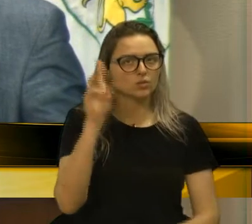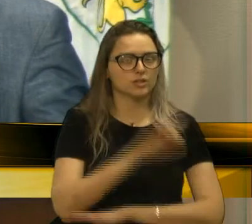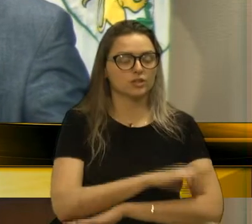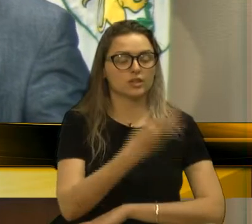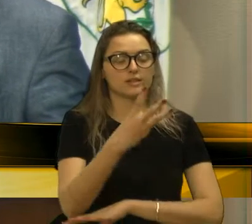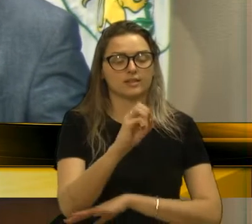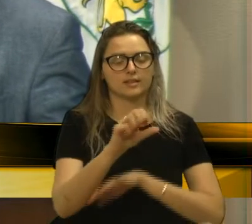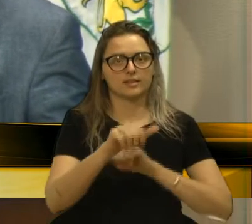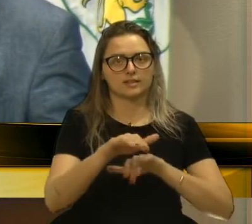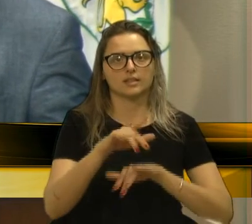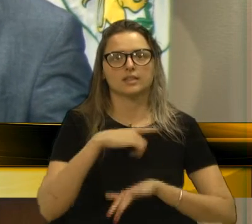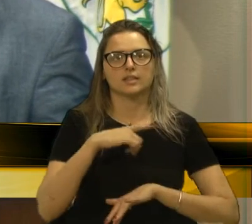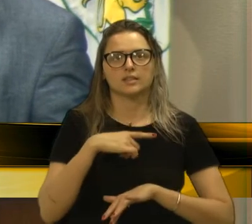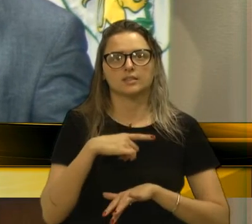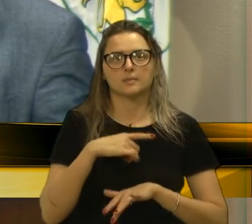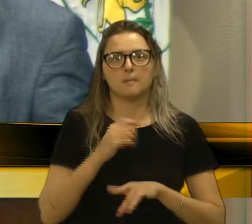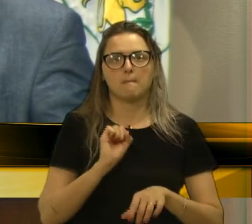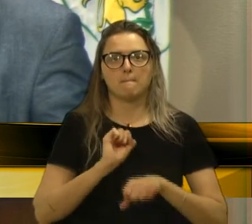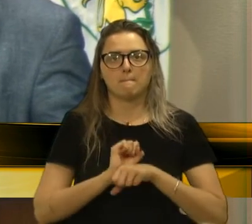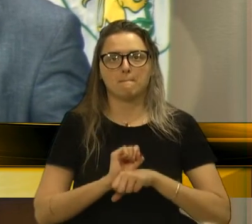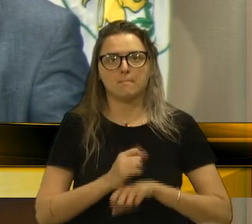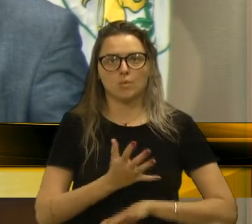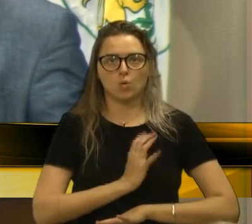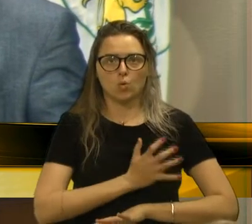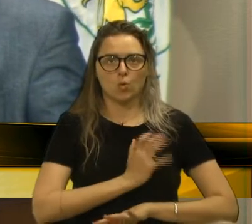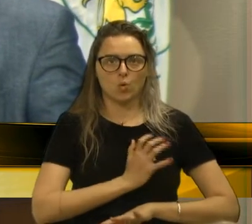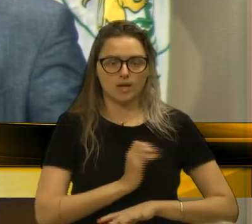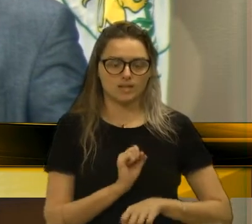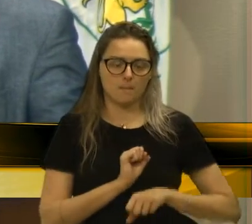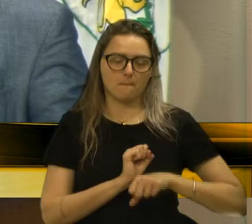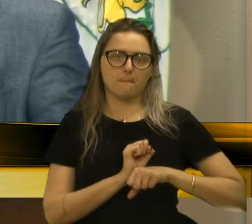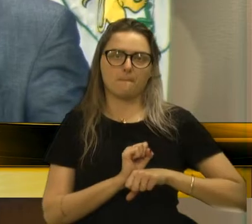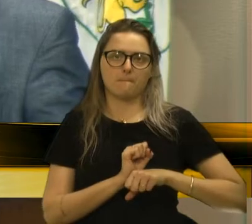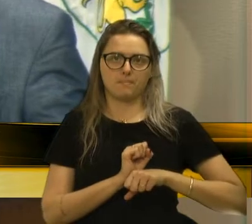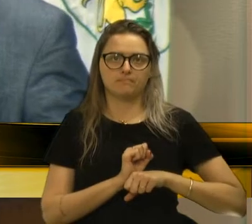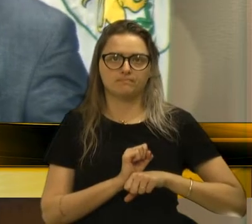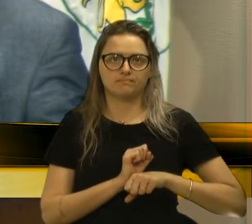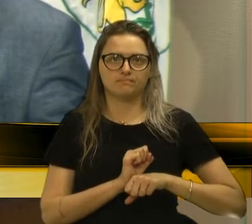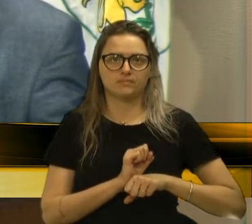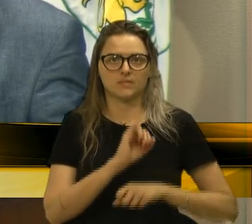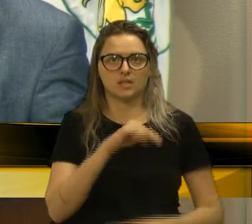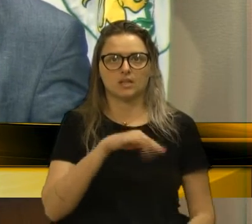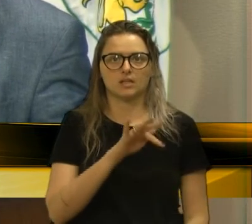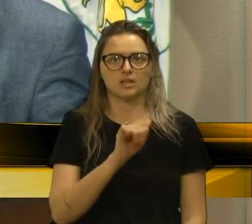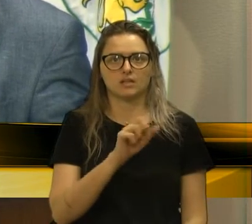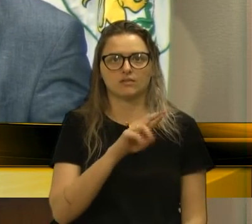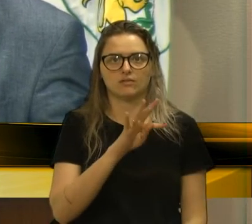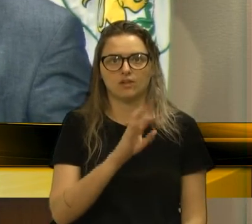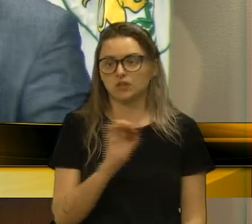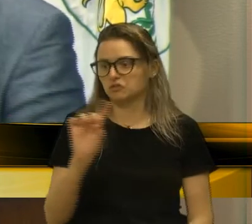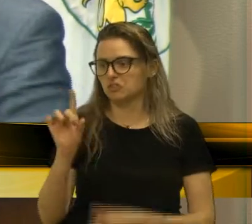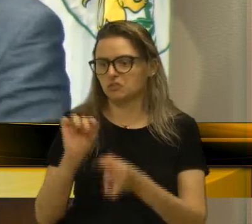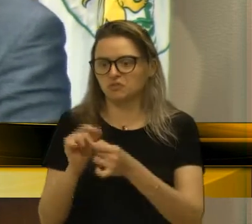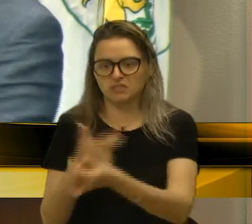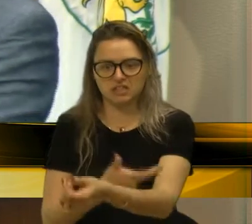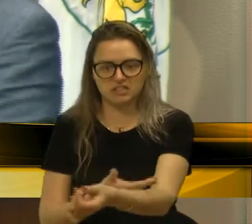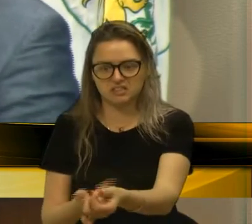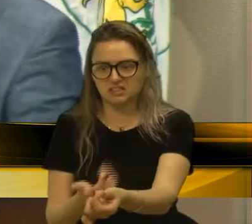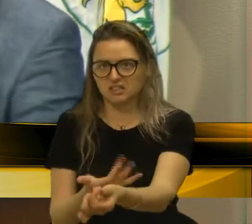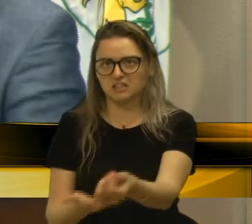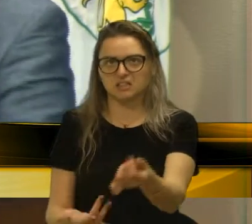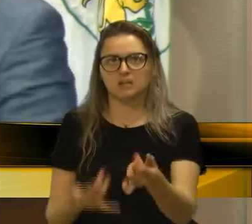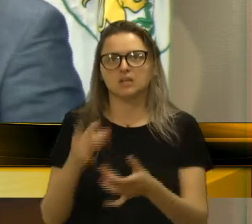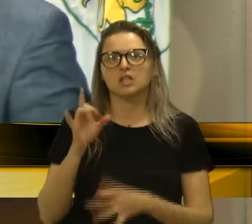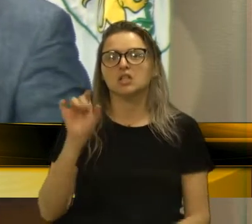até a UPA Zona Norte com sintomas de infarto. O filho levou. E aí, nem o exame de sangue foi feito com ela. Quer dizer, foi